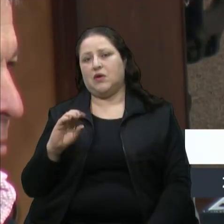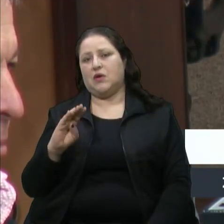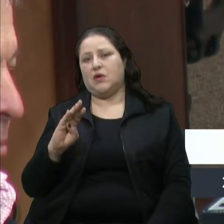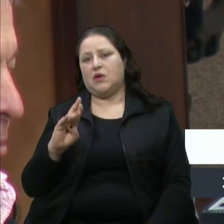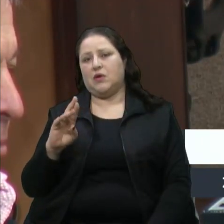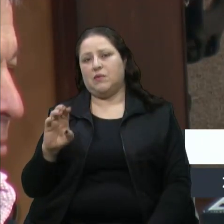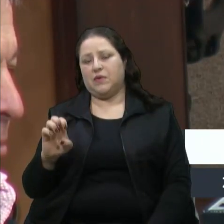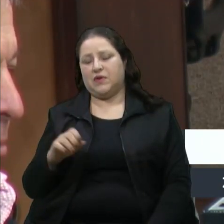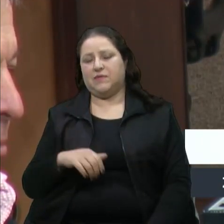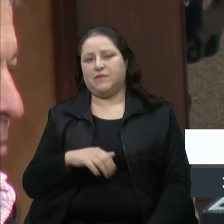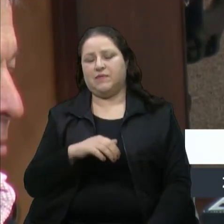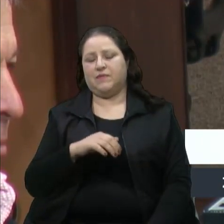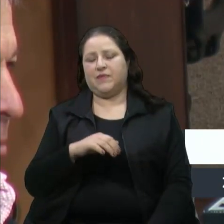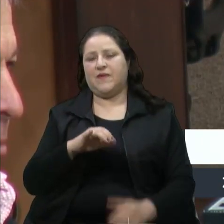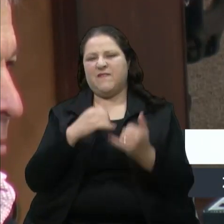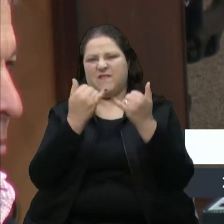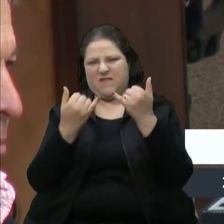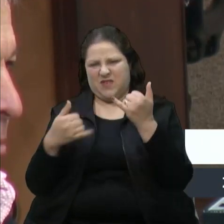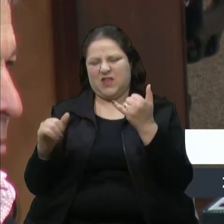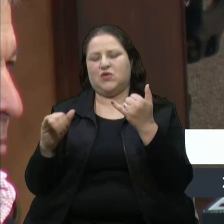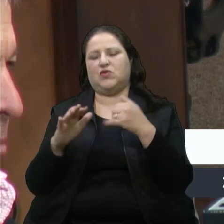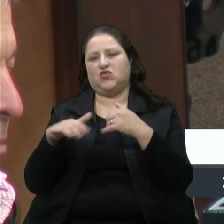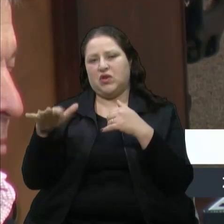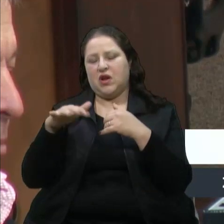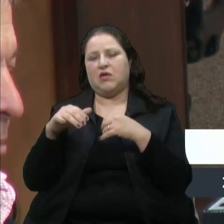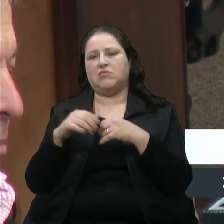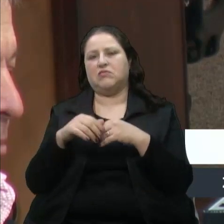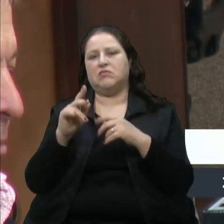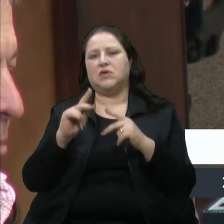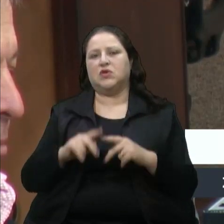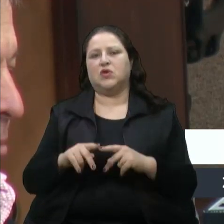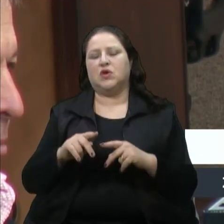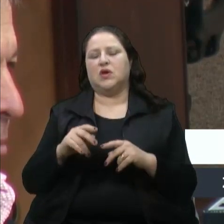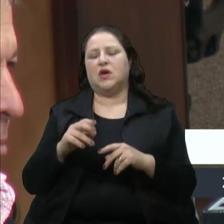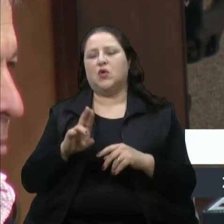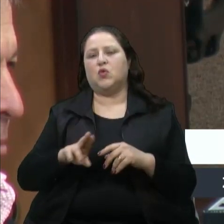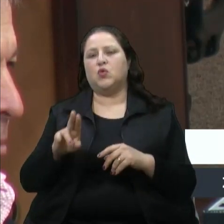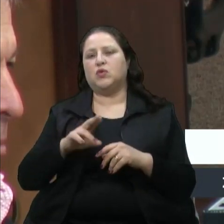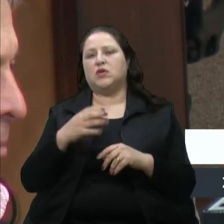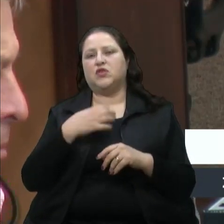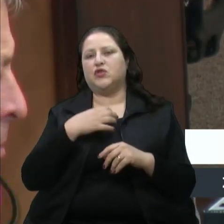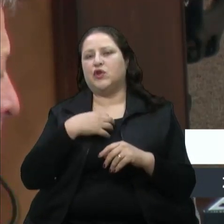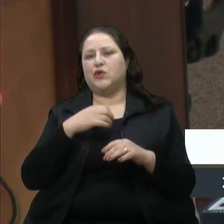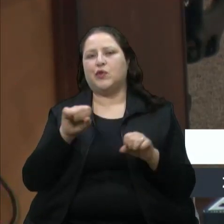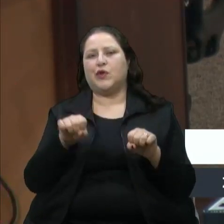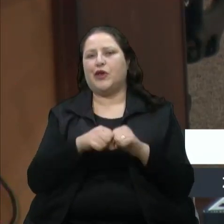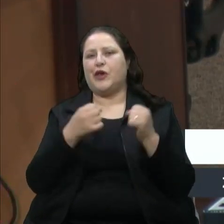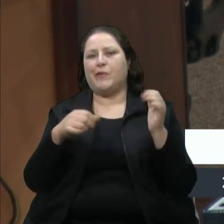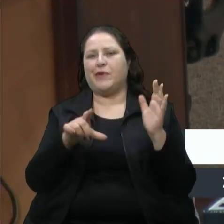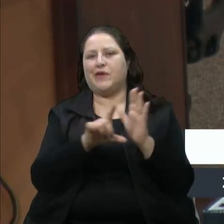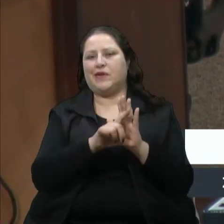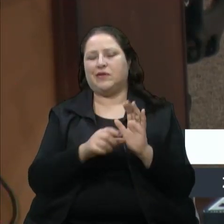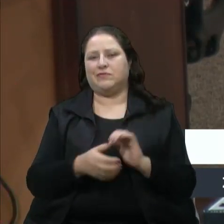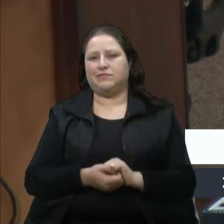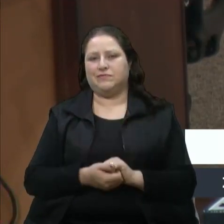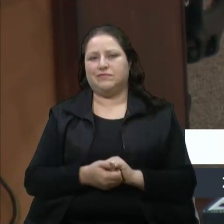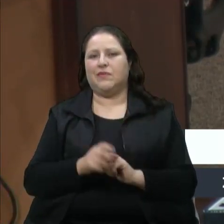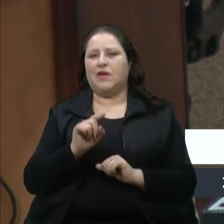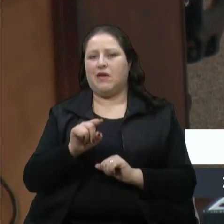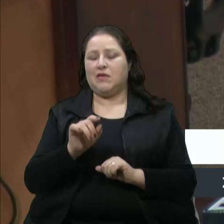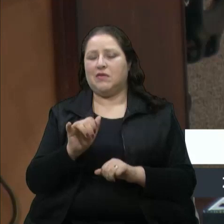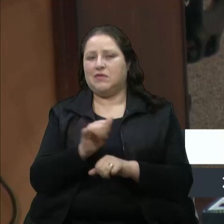maneira ilegal. É um meio de que, através deste projeto de lei, a gente possa, de uma forma, reparar